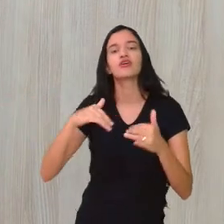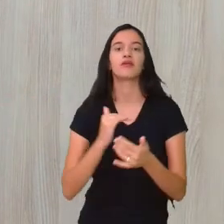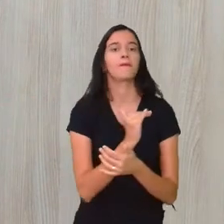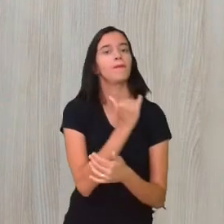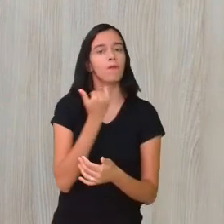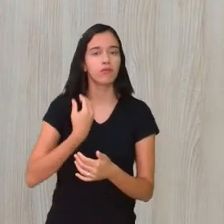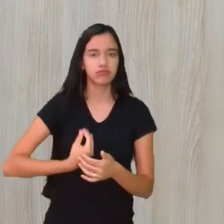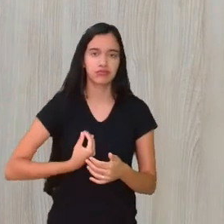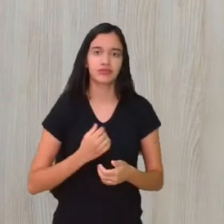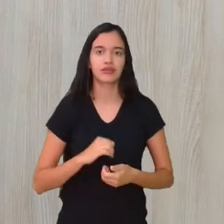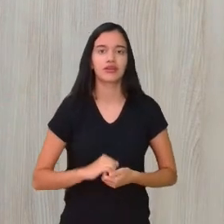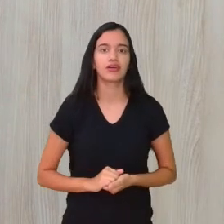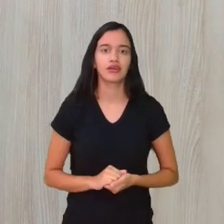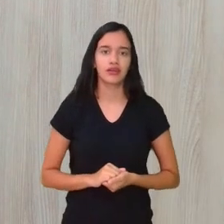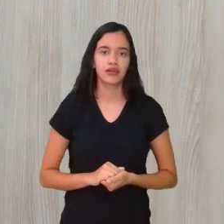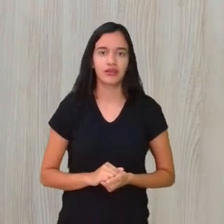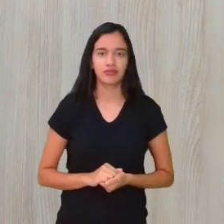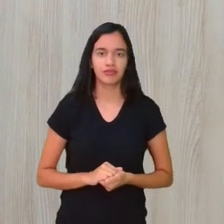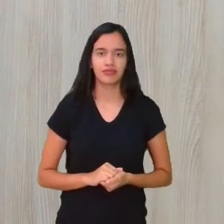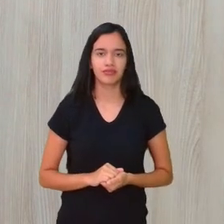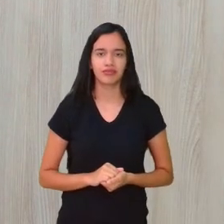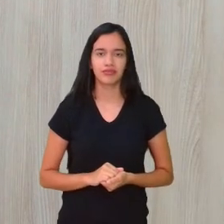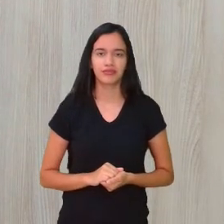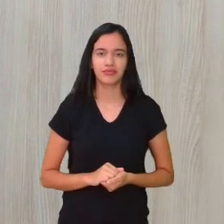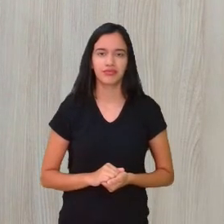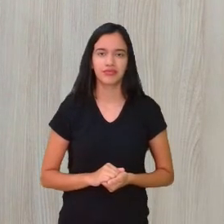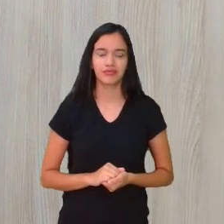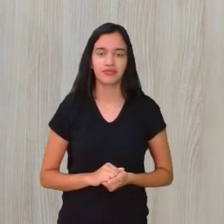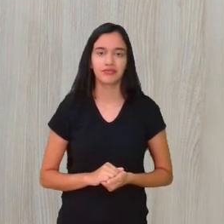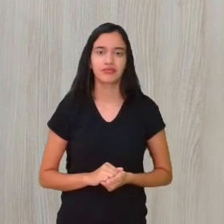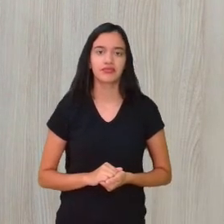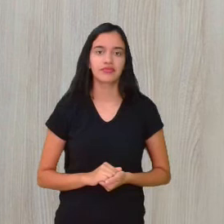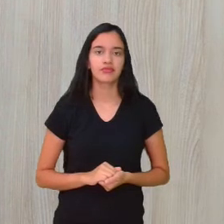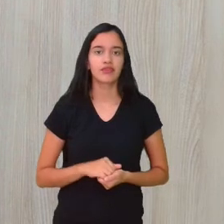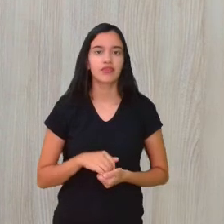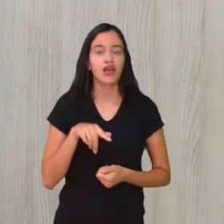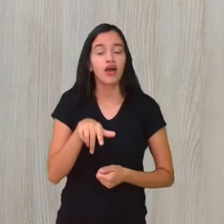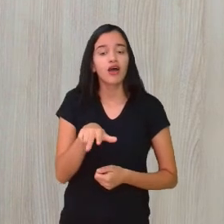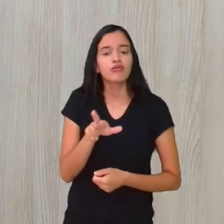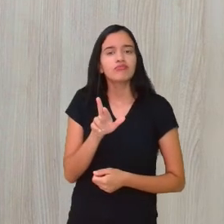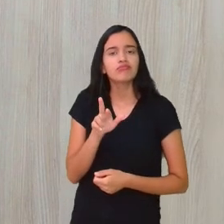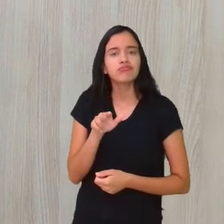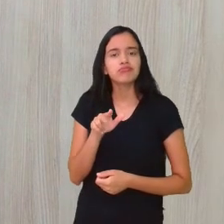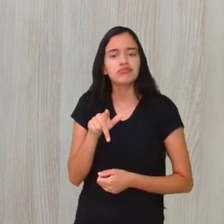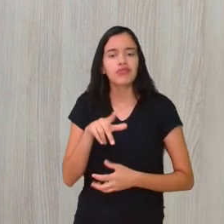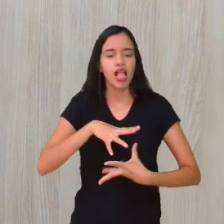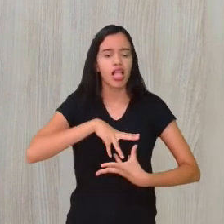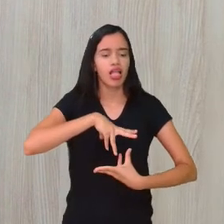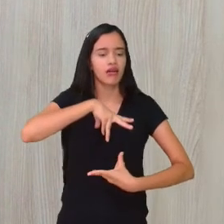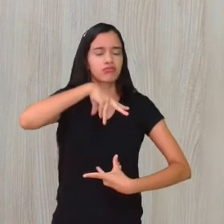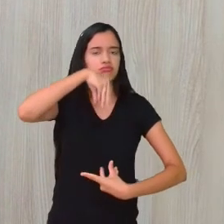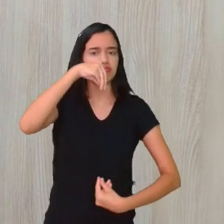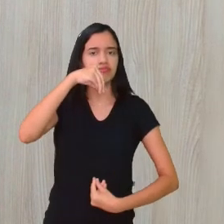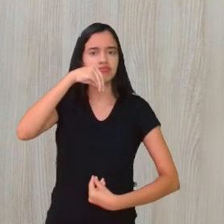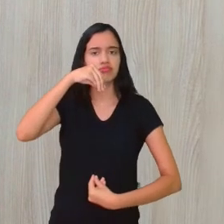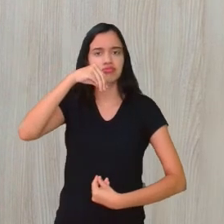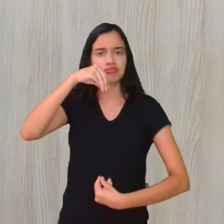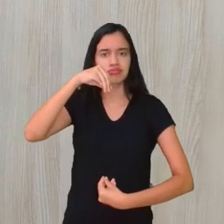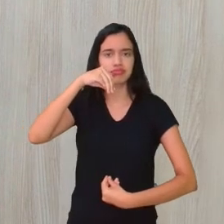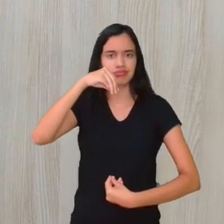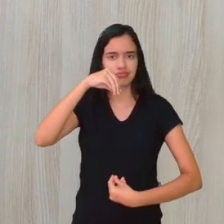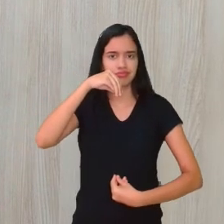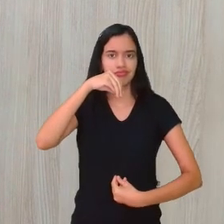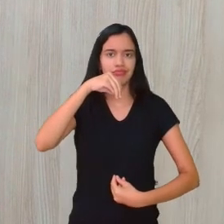Severina. A quem estás carregando, irmão das almas,